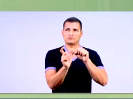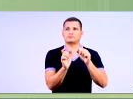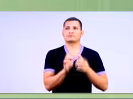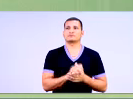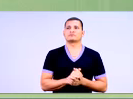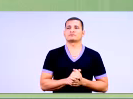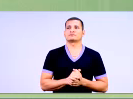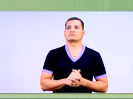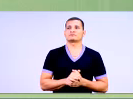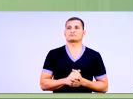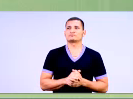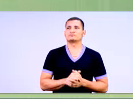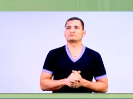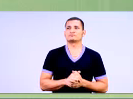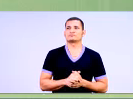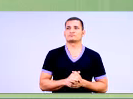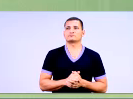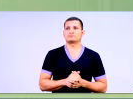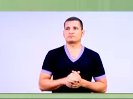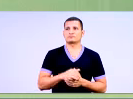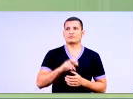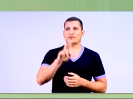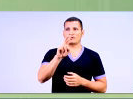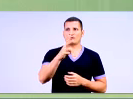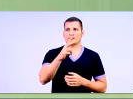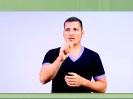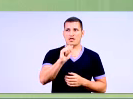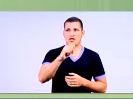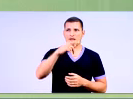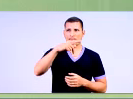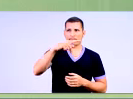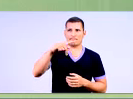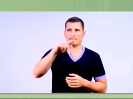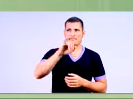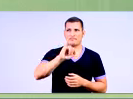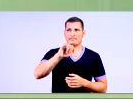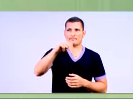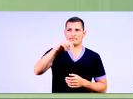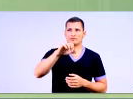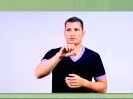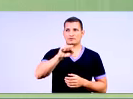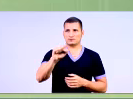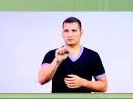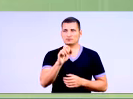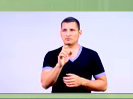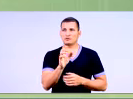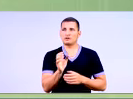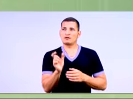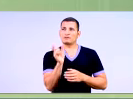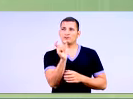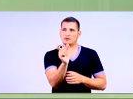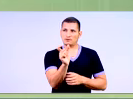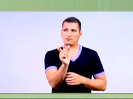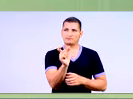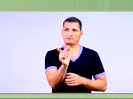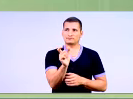que vem de happy, feliz, né? Happiness, então eu acrescento esse sufixo ness, a palavra se